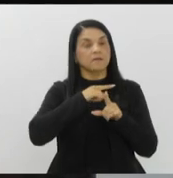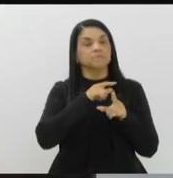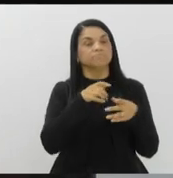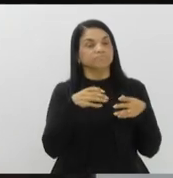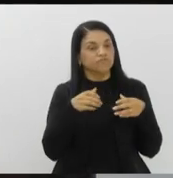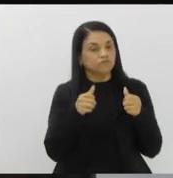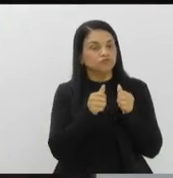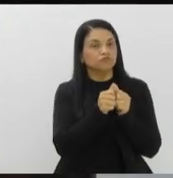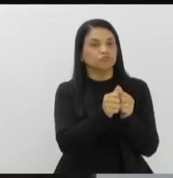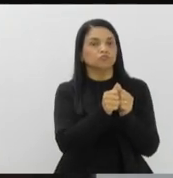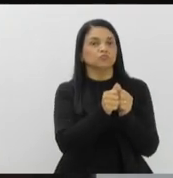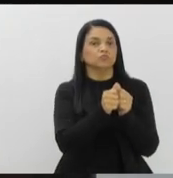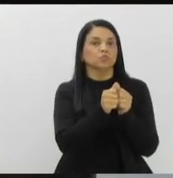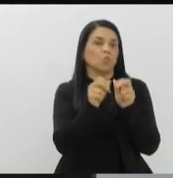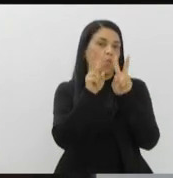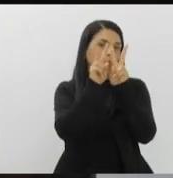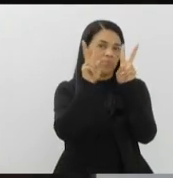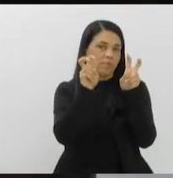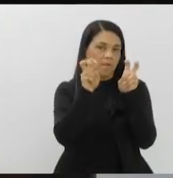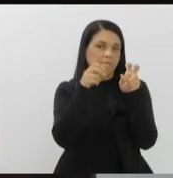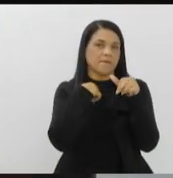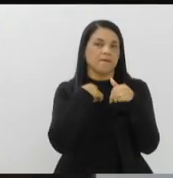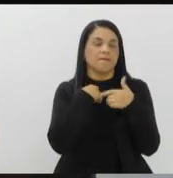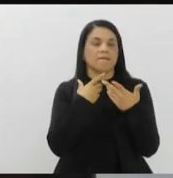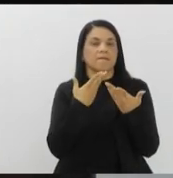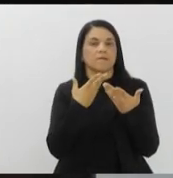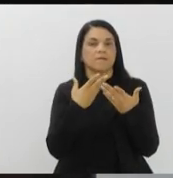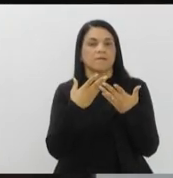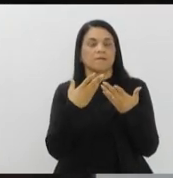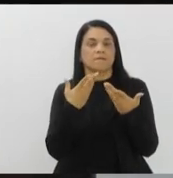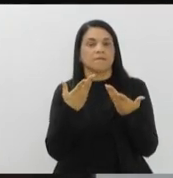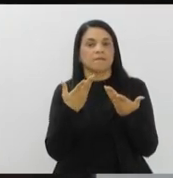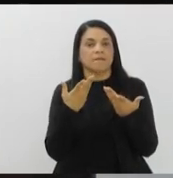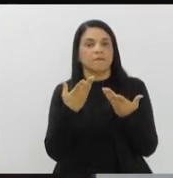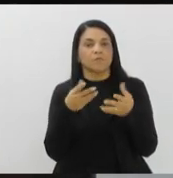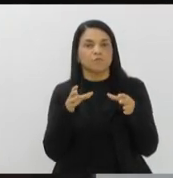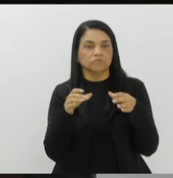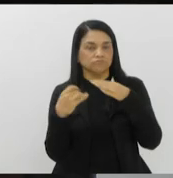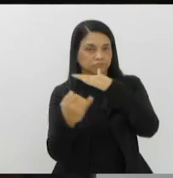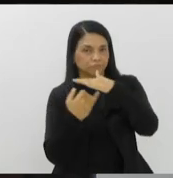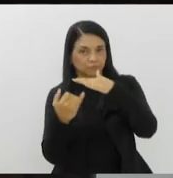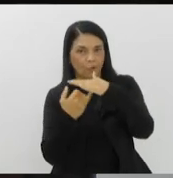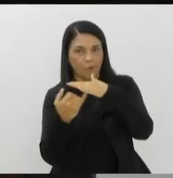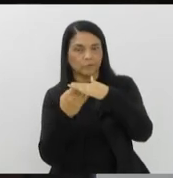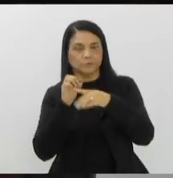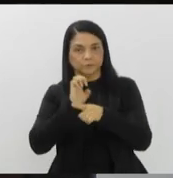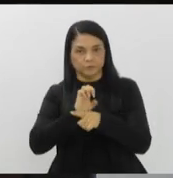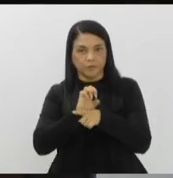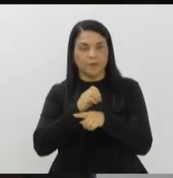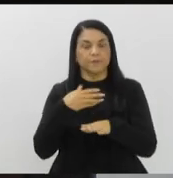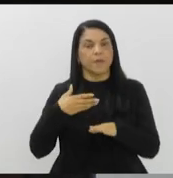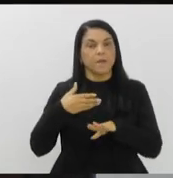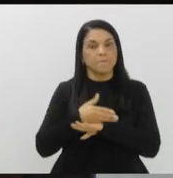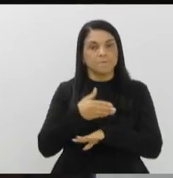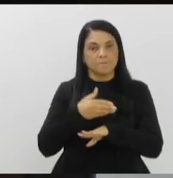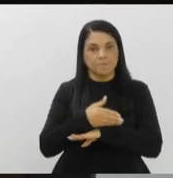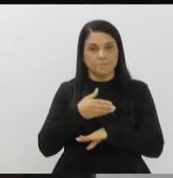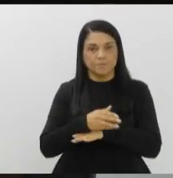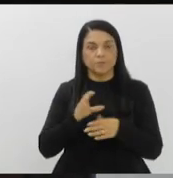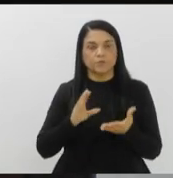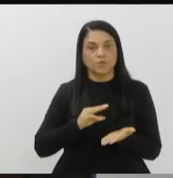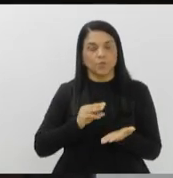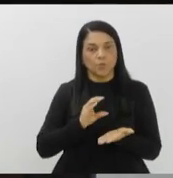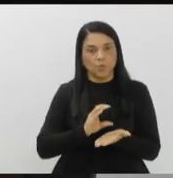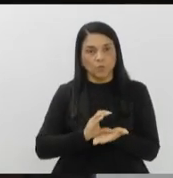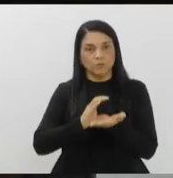foi construído junto com os órgãos do Estado e também com a participação do Conselho Estadual dos Direitos da